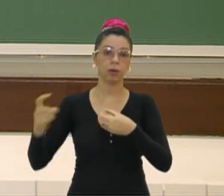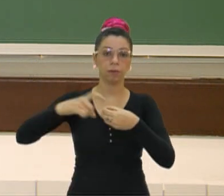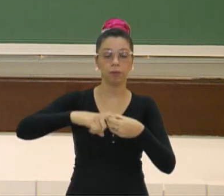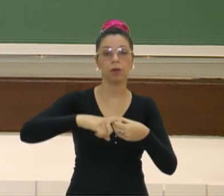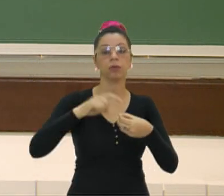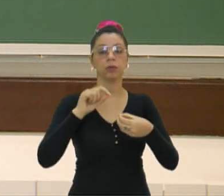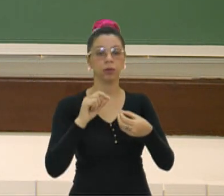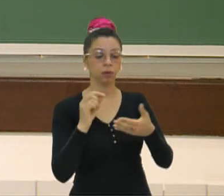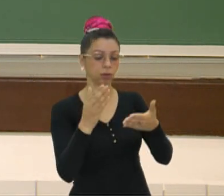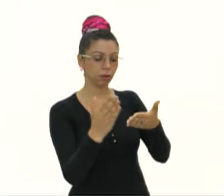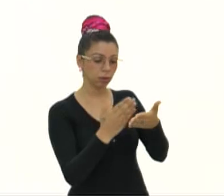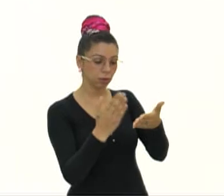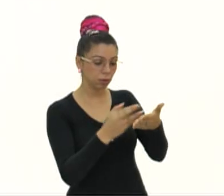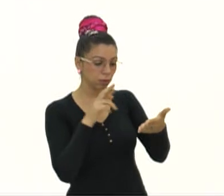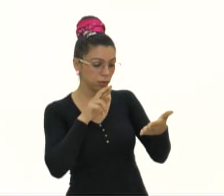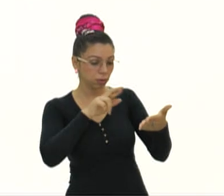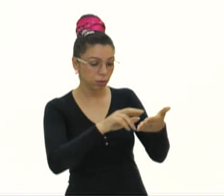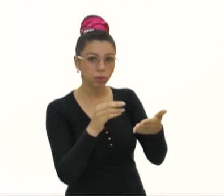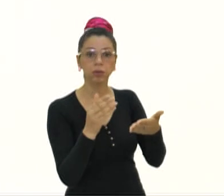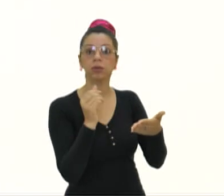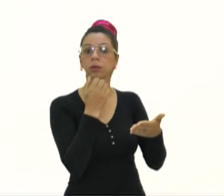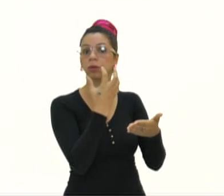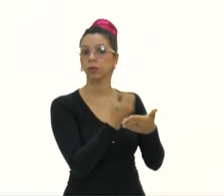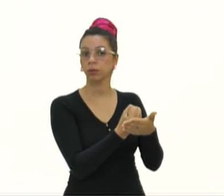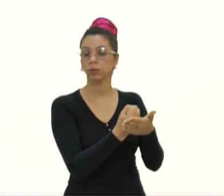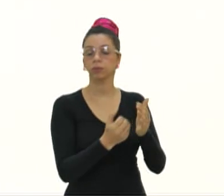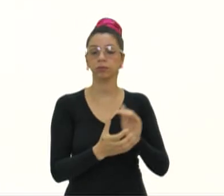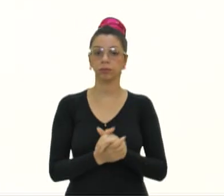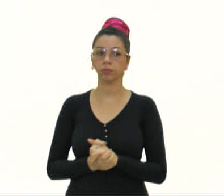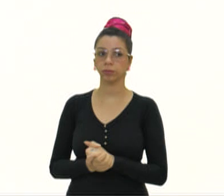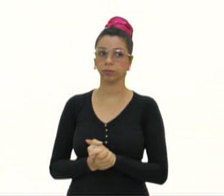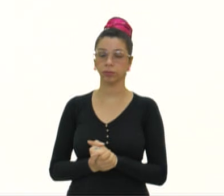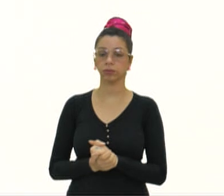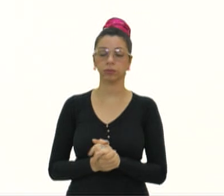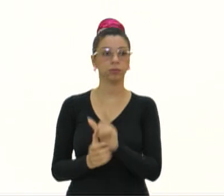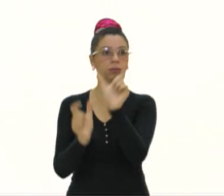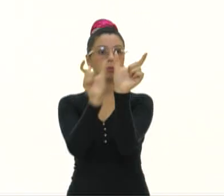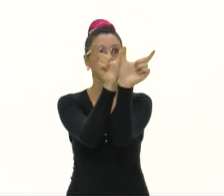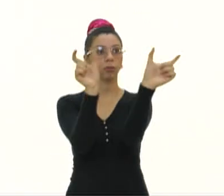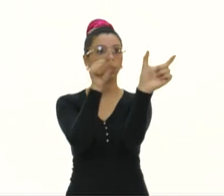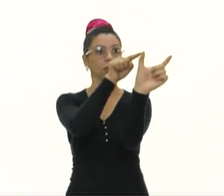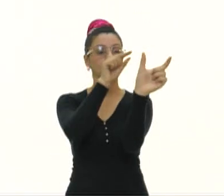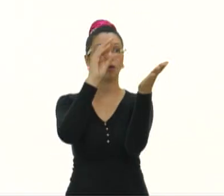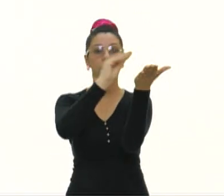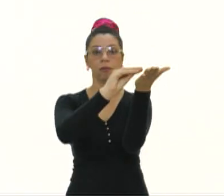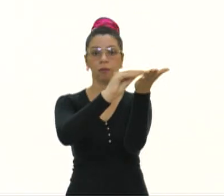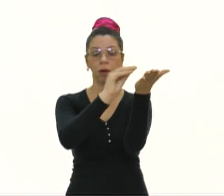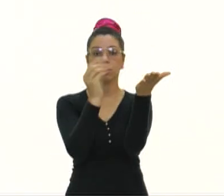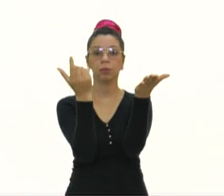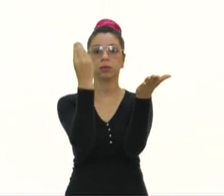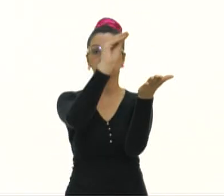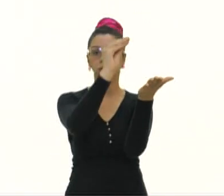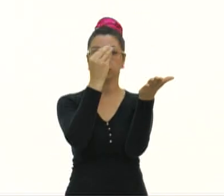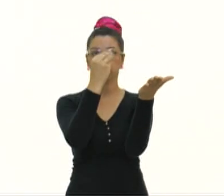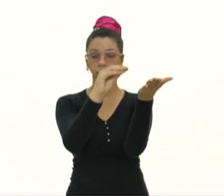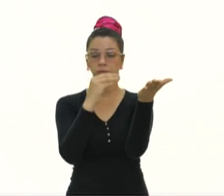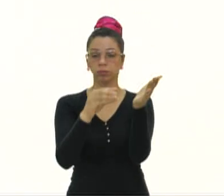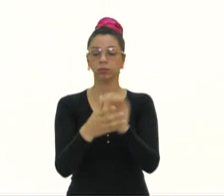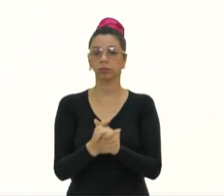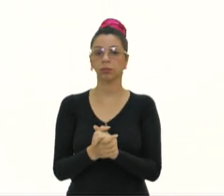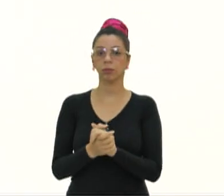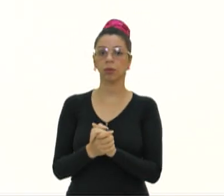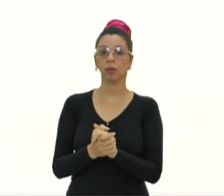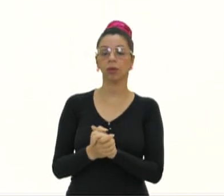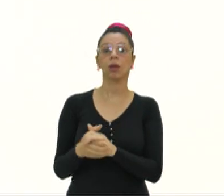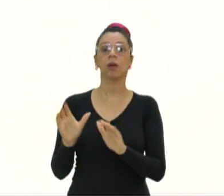caderno as respostas para as seguintes lacunas. Quais são os blocos ideológicos liderados por Estados Unidos e União